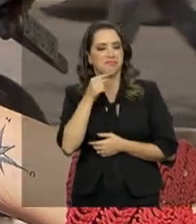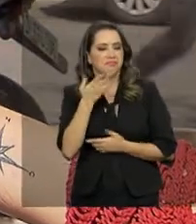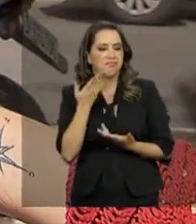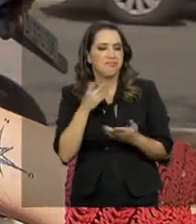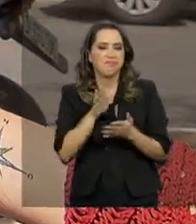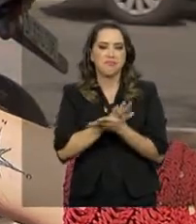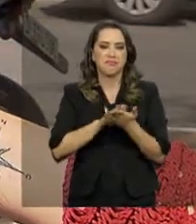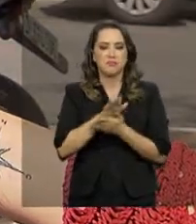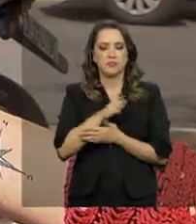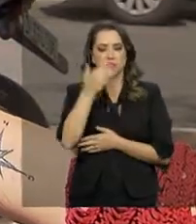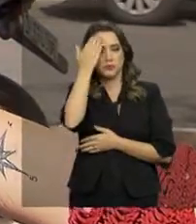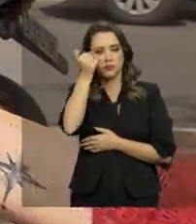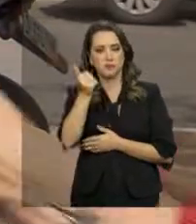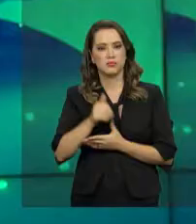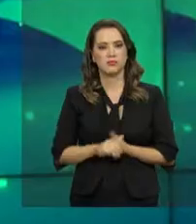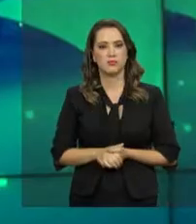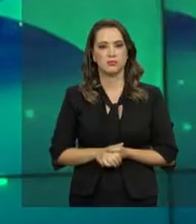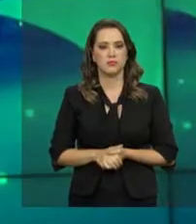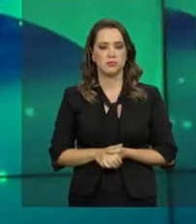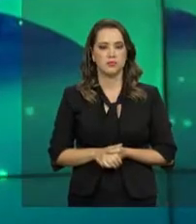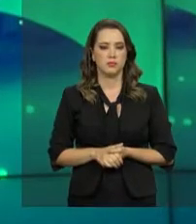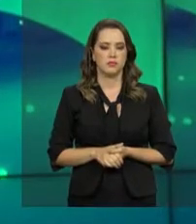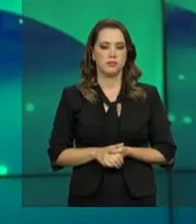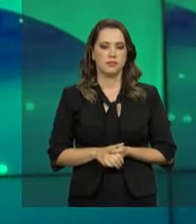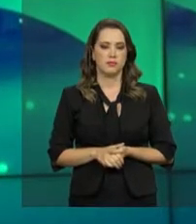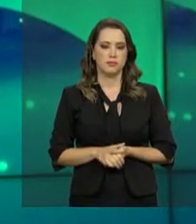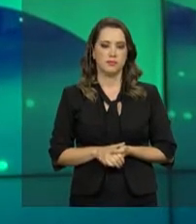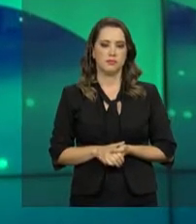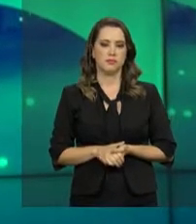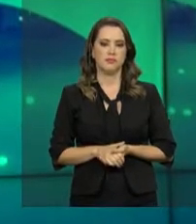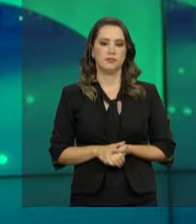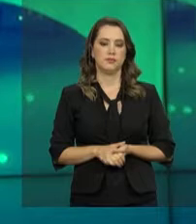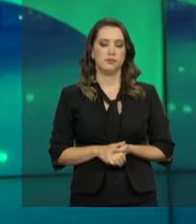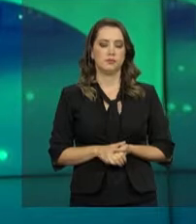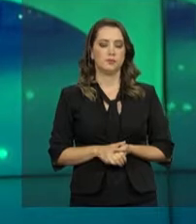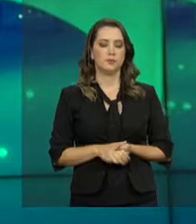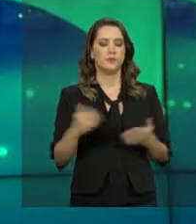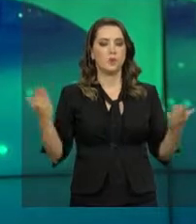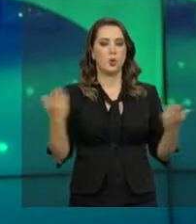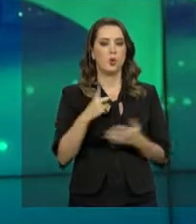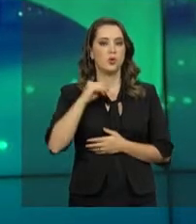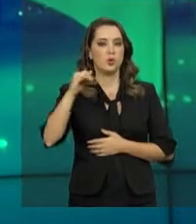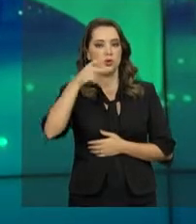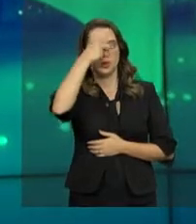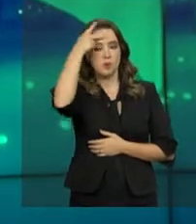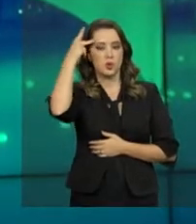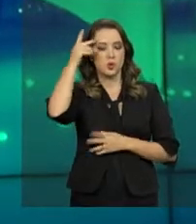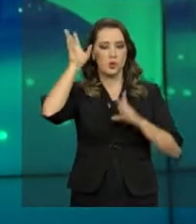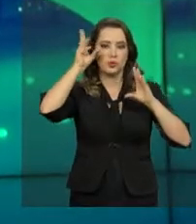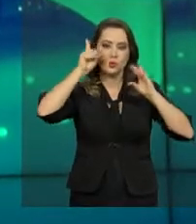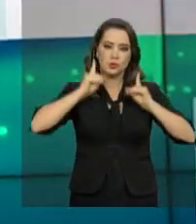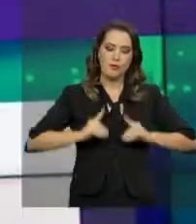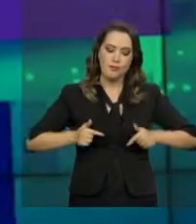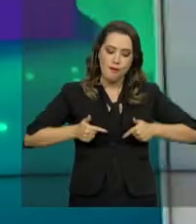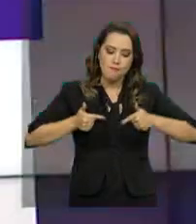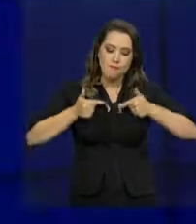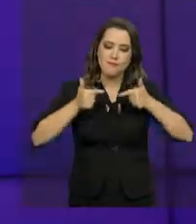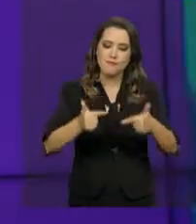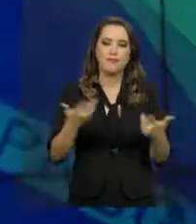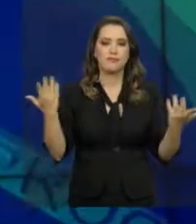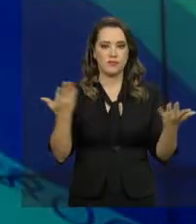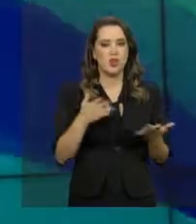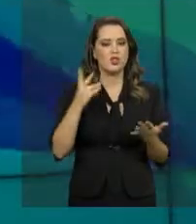de quem está ali ao lado no que hoje é o dia nacional de luta da pessoa com deficiência já foram